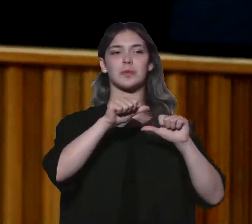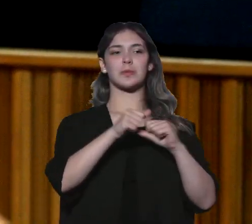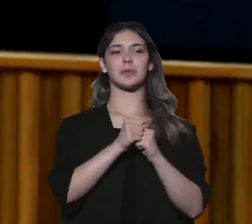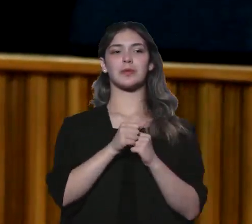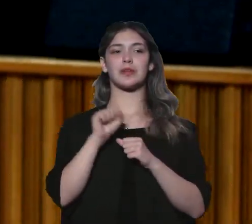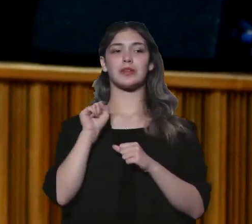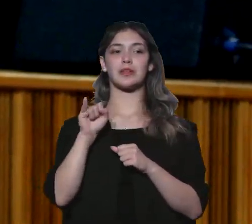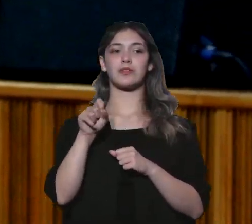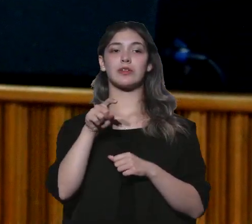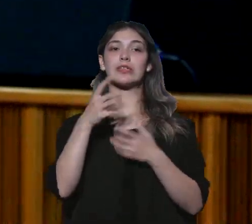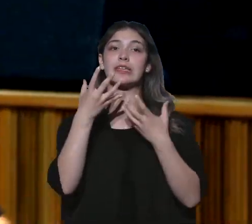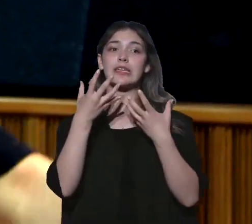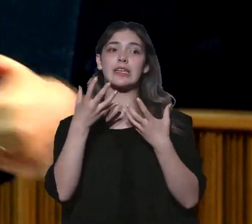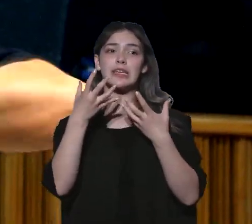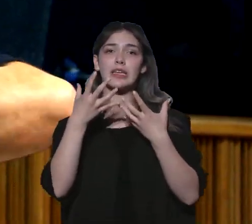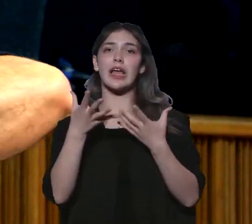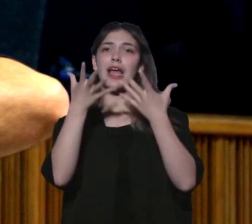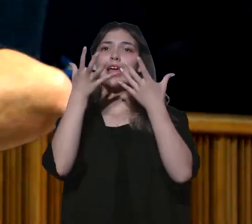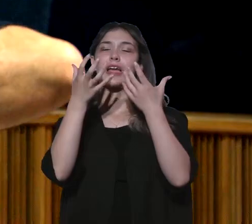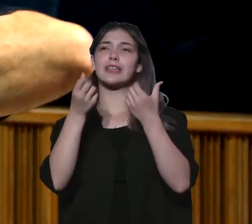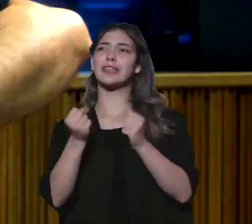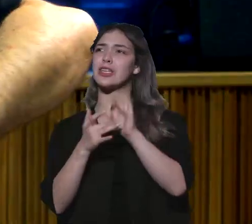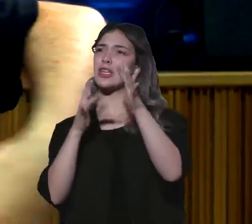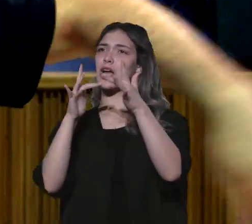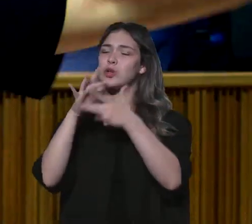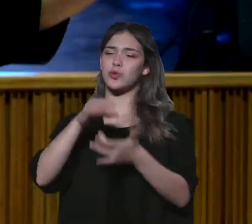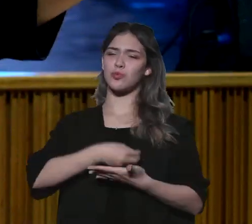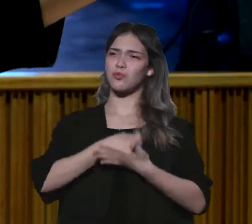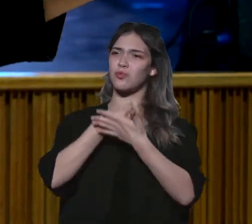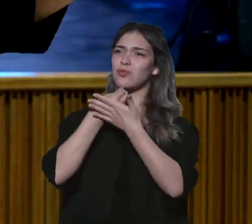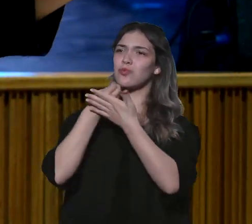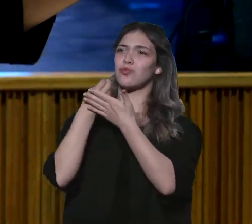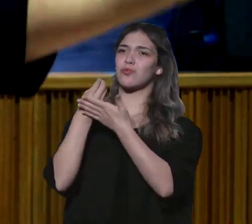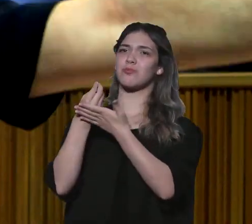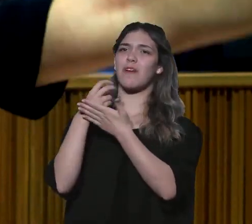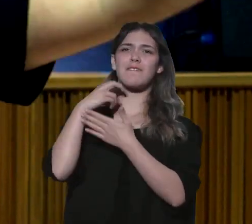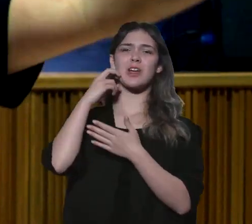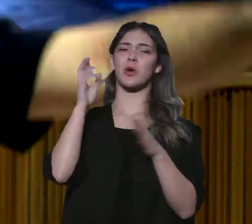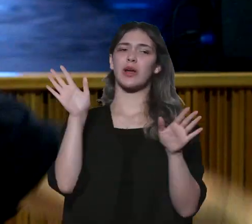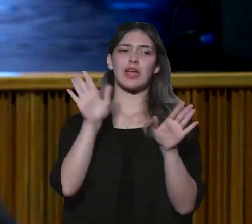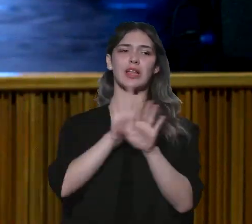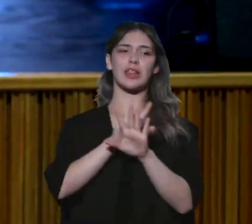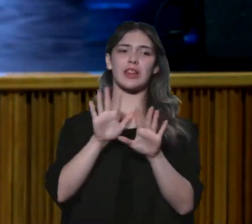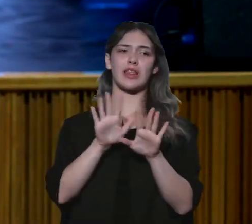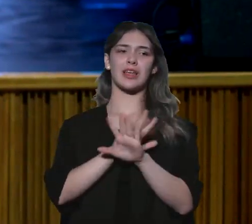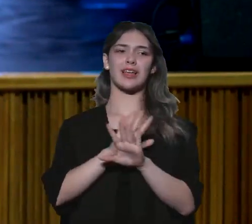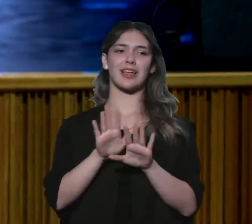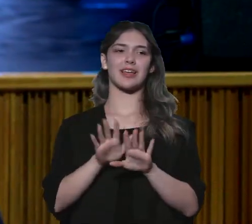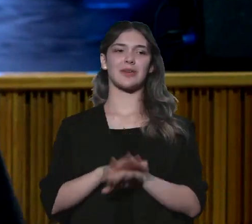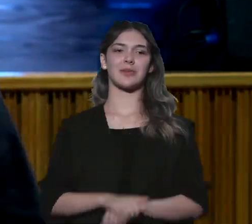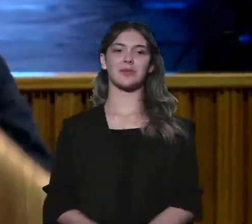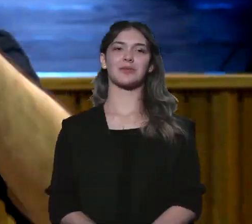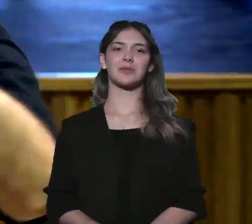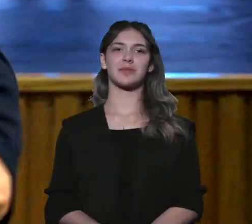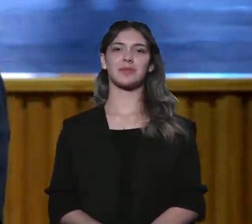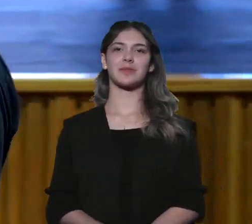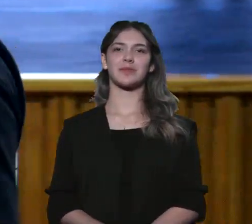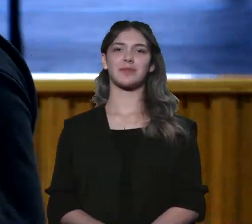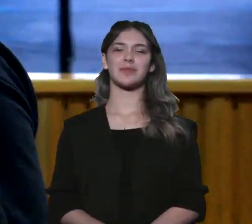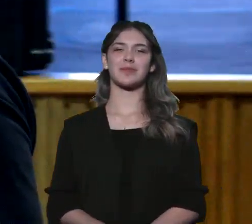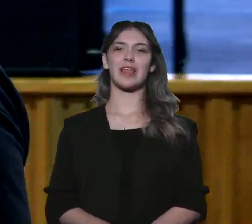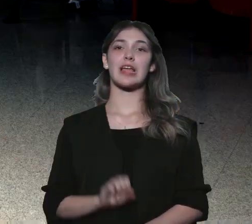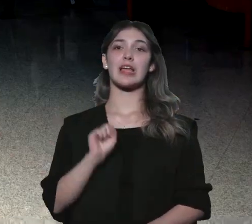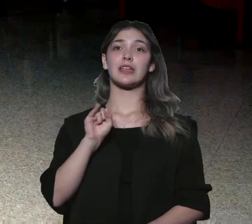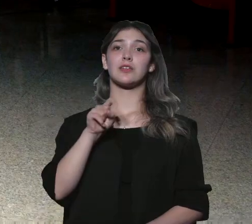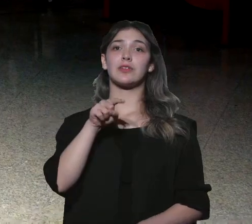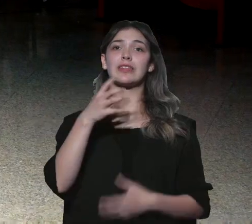você. Não tenha vergonha, porque eu já tomei essa decisão. As pessoas que estão do seu lado já tomaram essa decisão. Se você quer entregar a sua